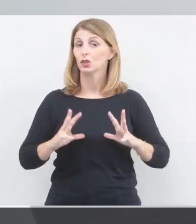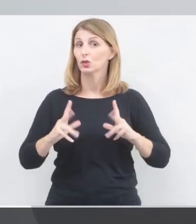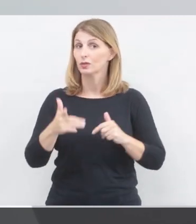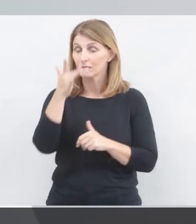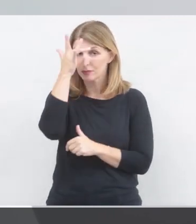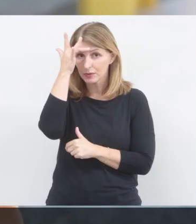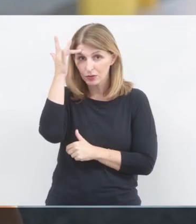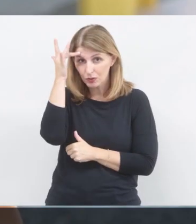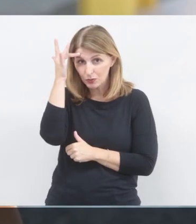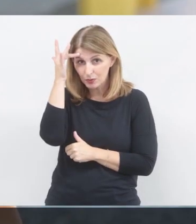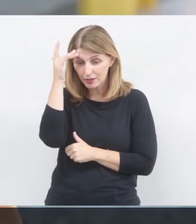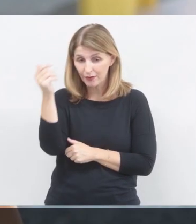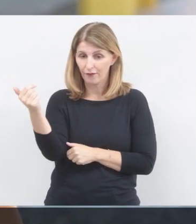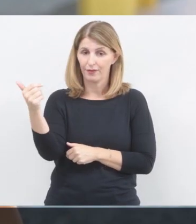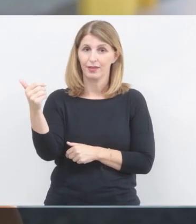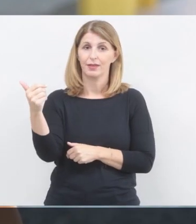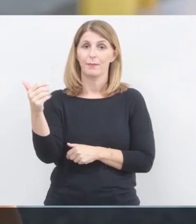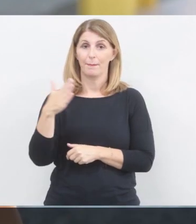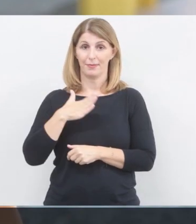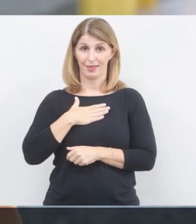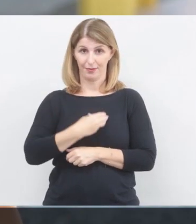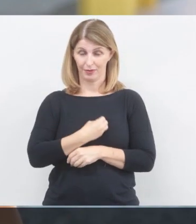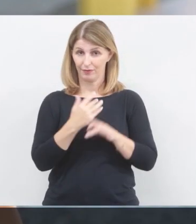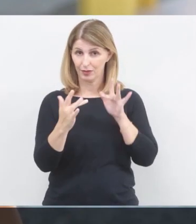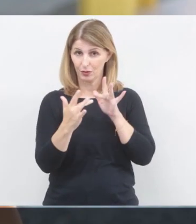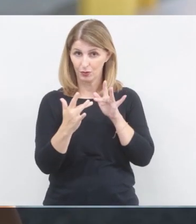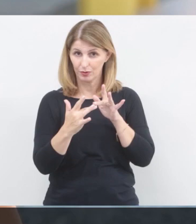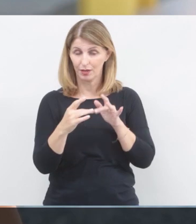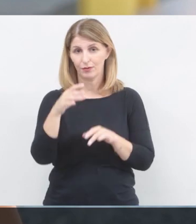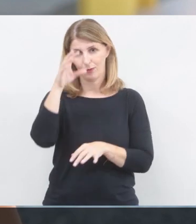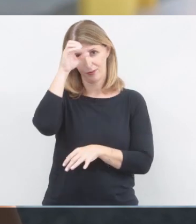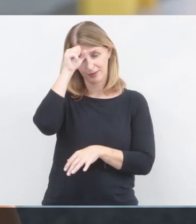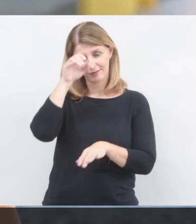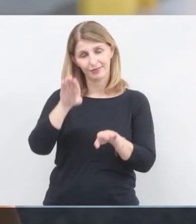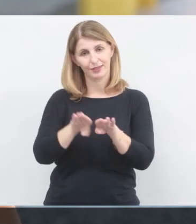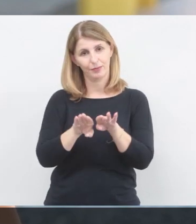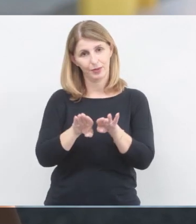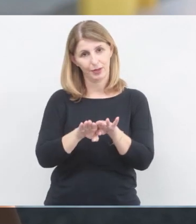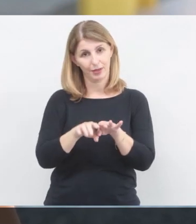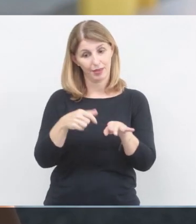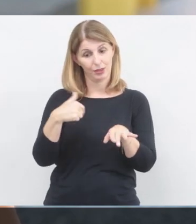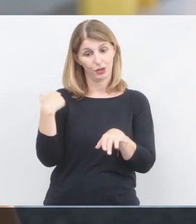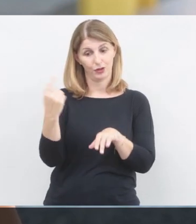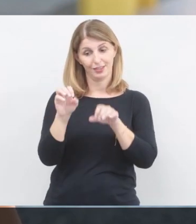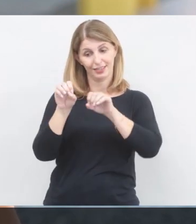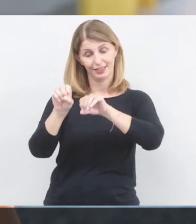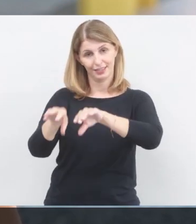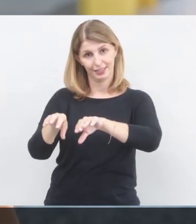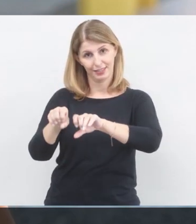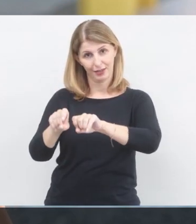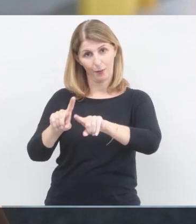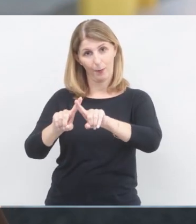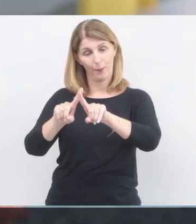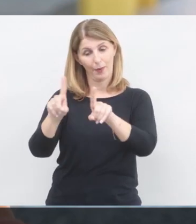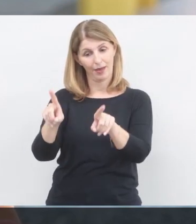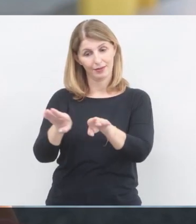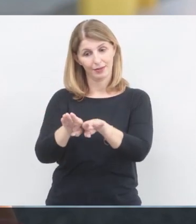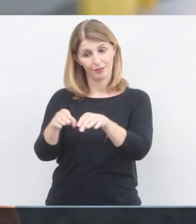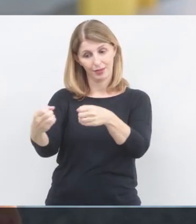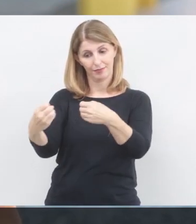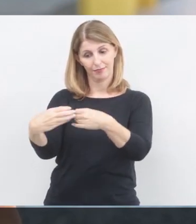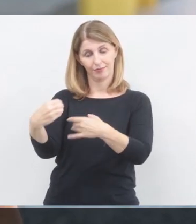geral mesmo. Todas as pessoas que passaram pela minha vida, eu aprendi também. Porque a gente